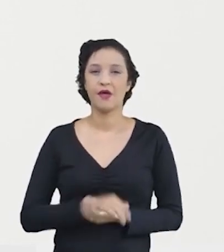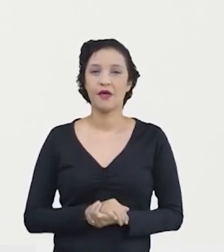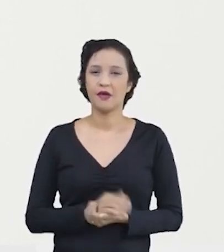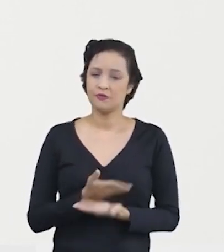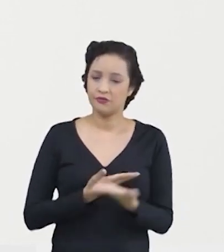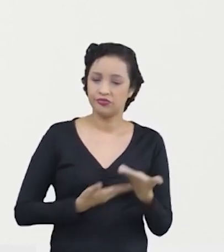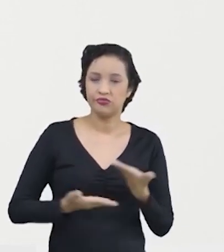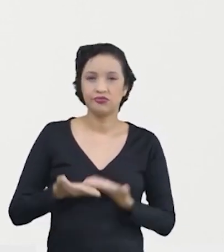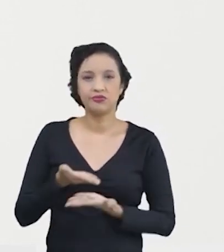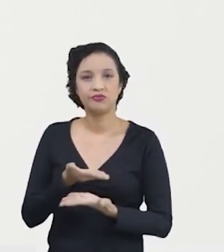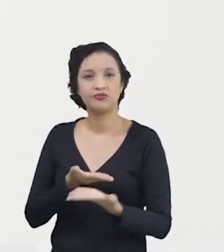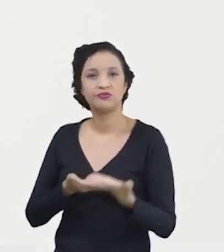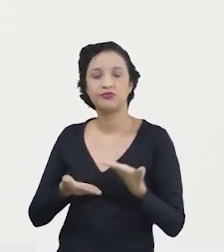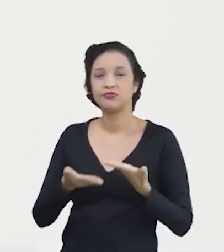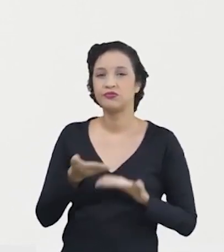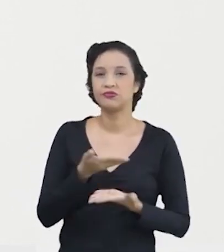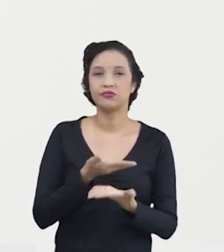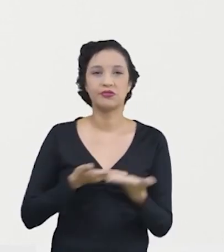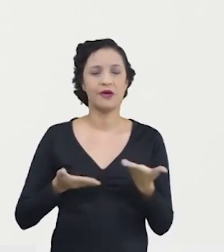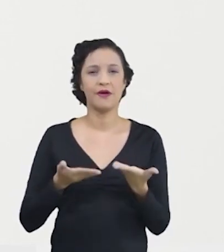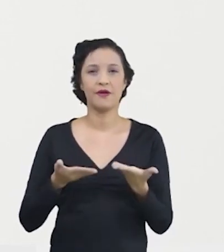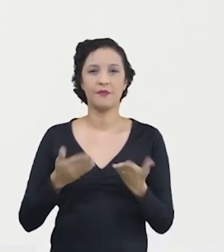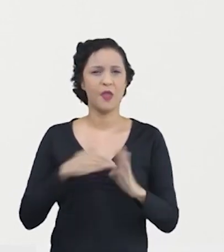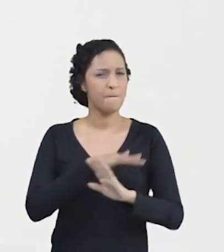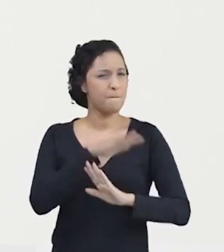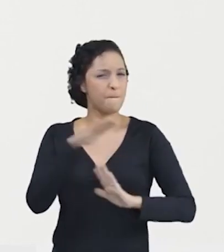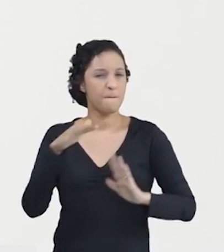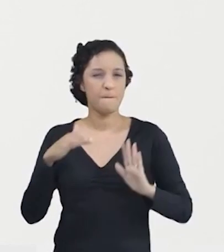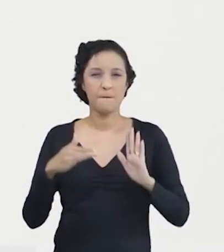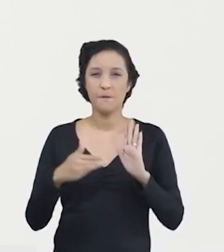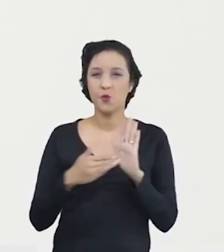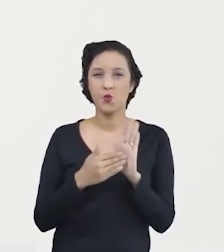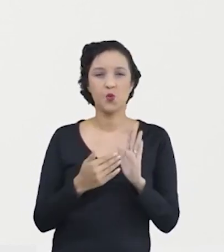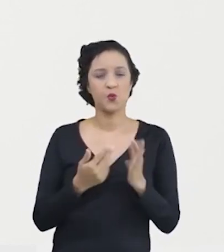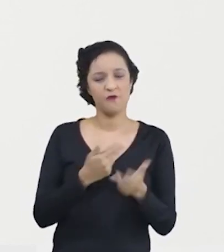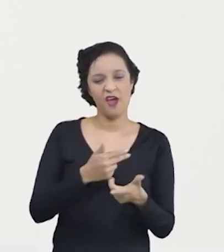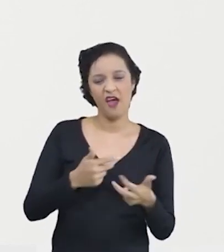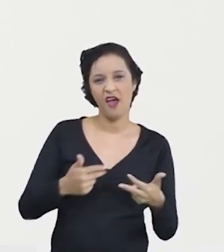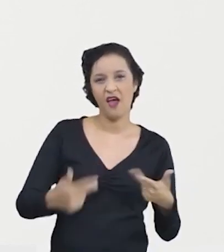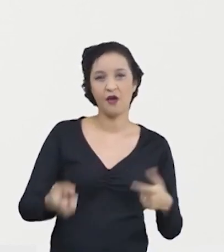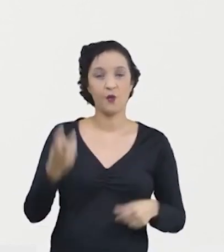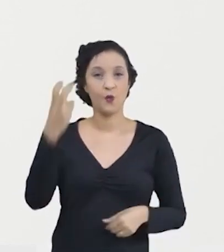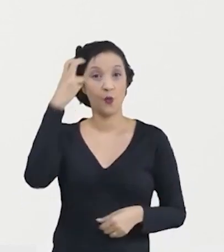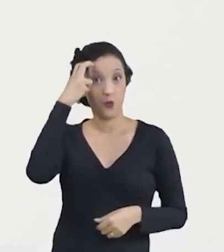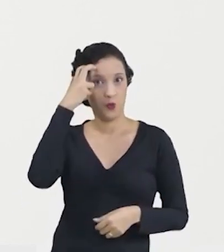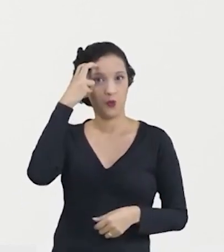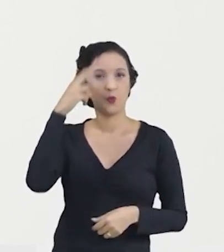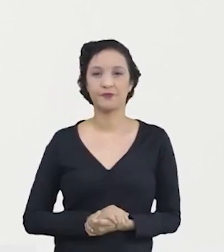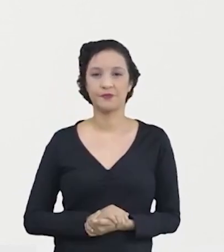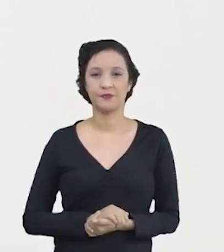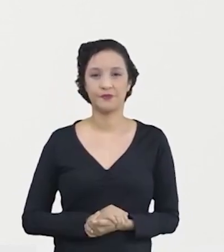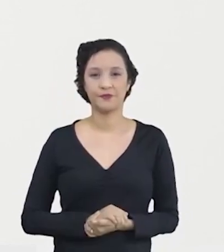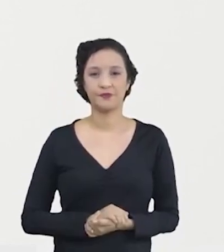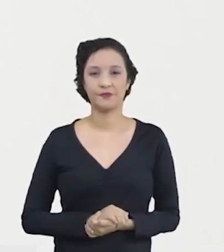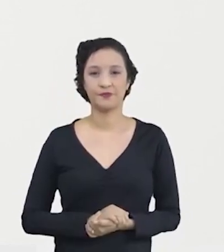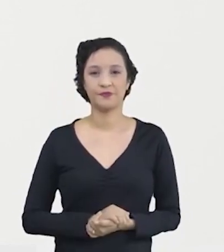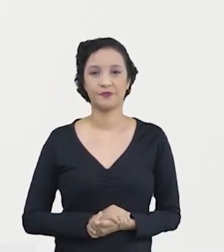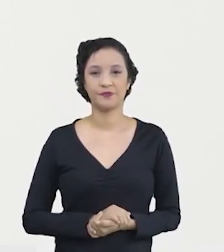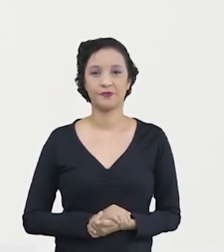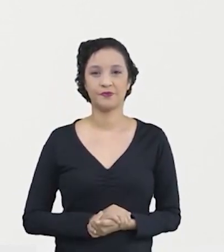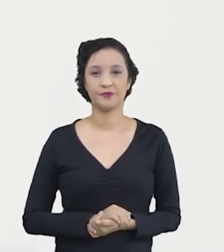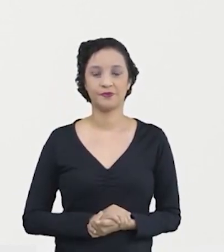que faz uma interação de tudo quanto é cultura. Quando a gente vai falar um pouco mais, vocês vão entender.